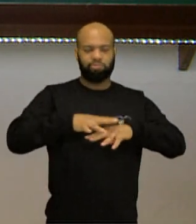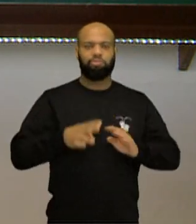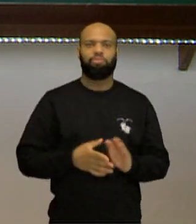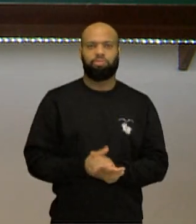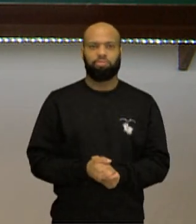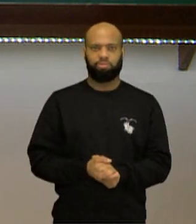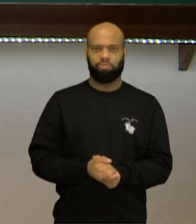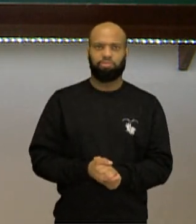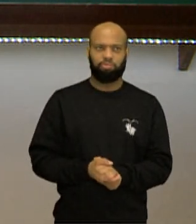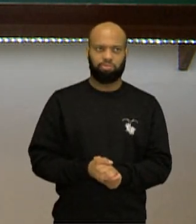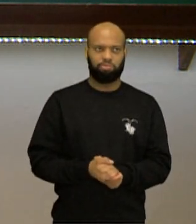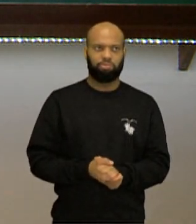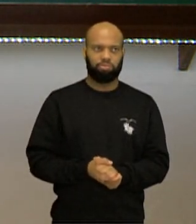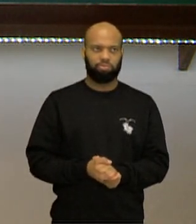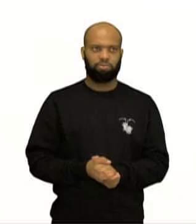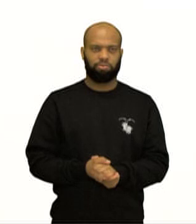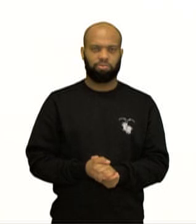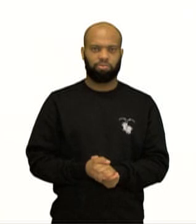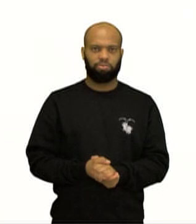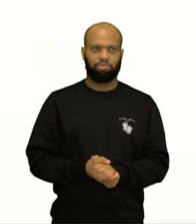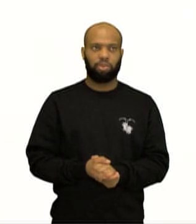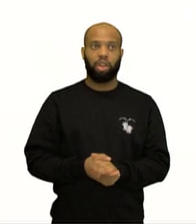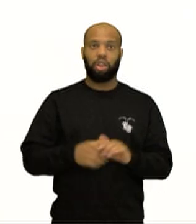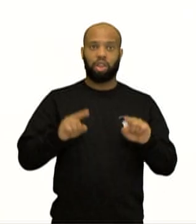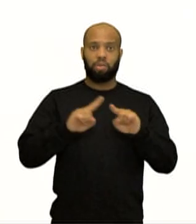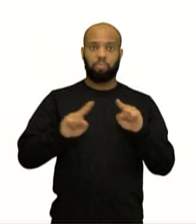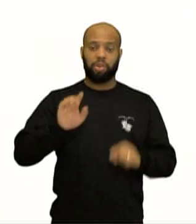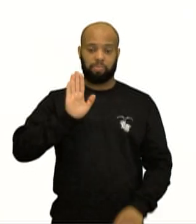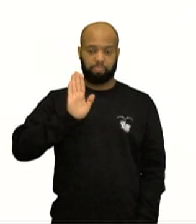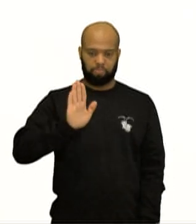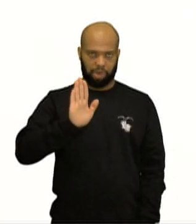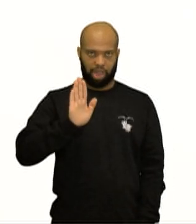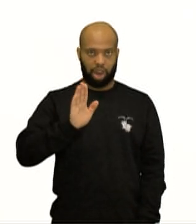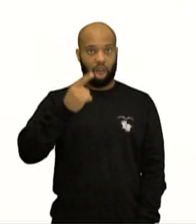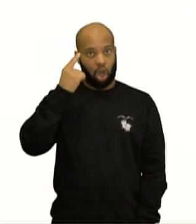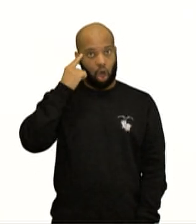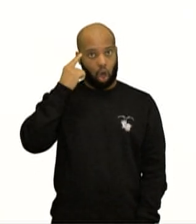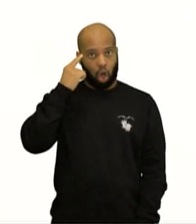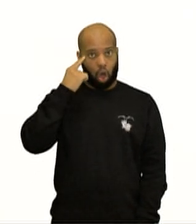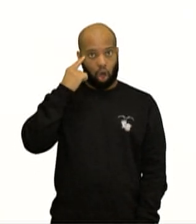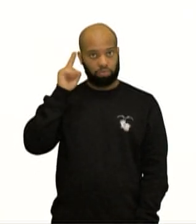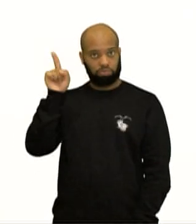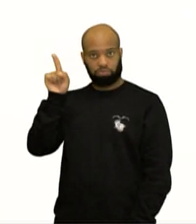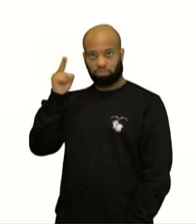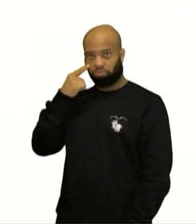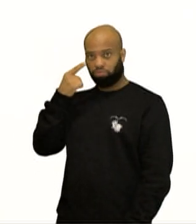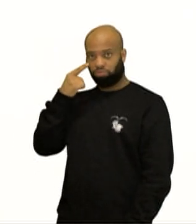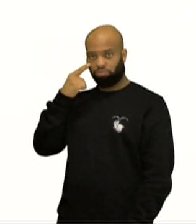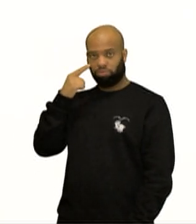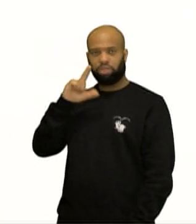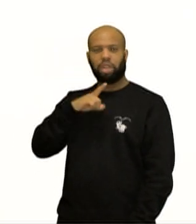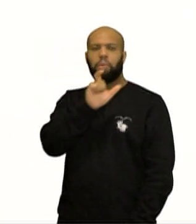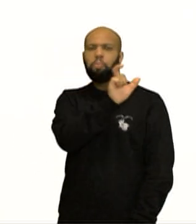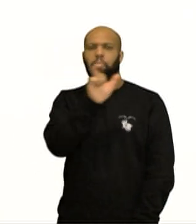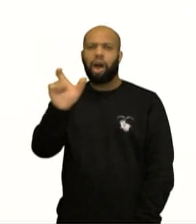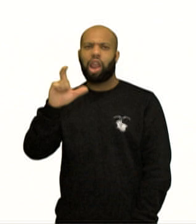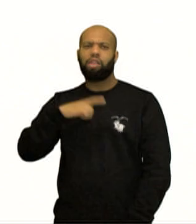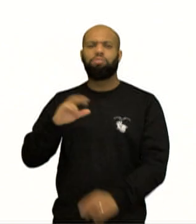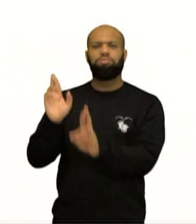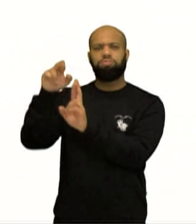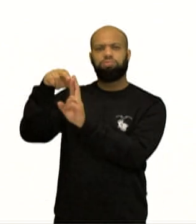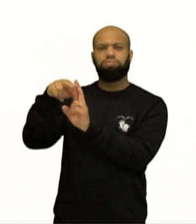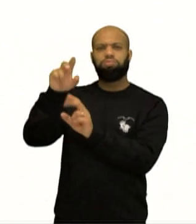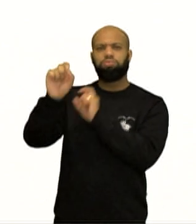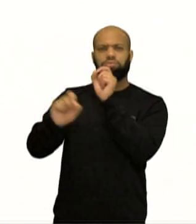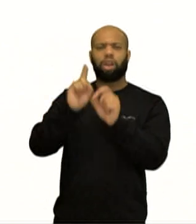situações problemas. Mas antes, vamos relembrar algumas palavrinhas, algumas perguntas que nos remetem à